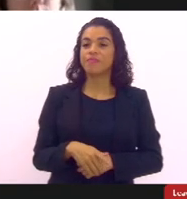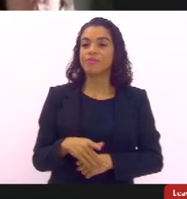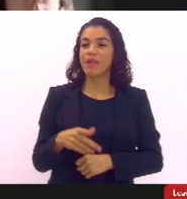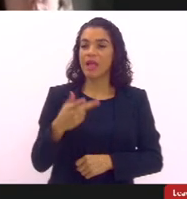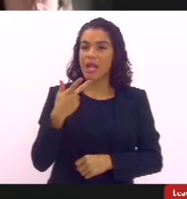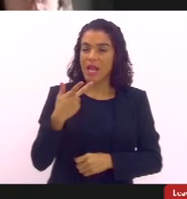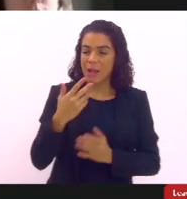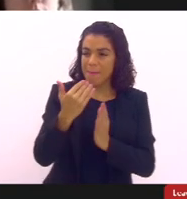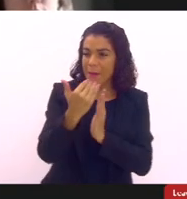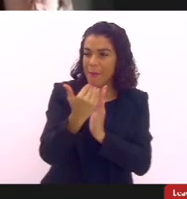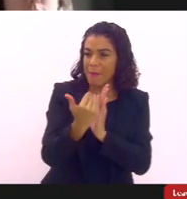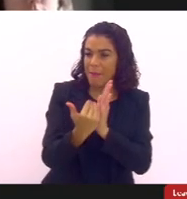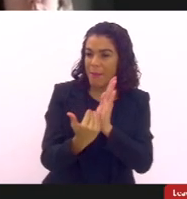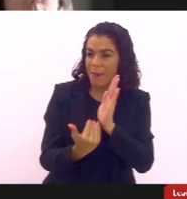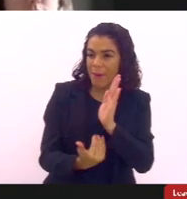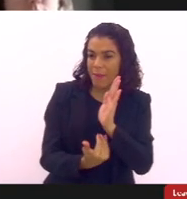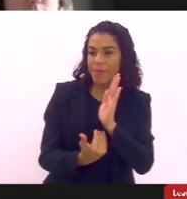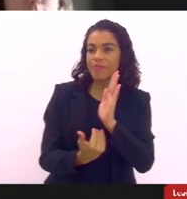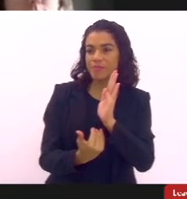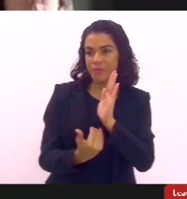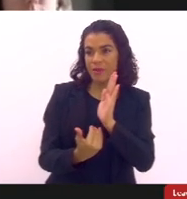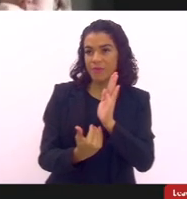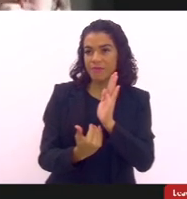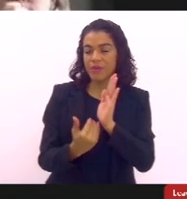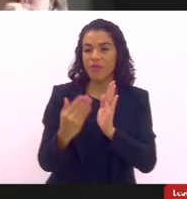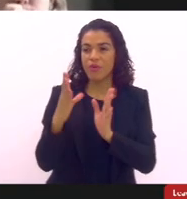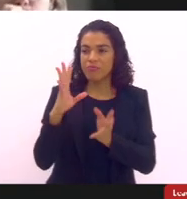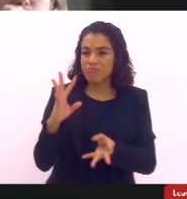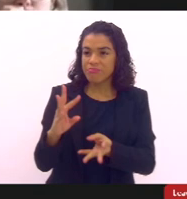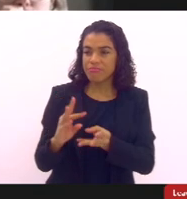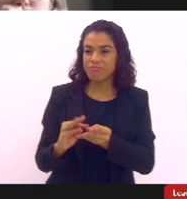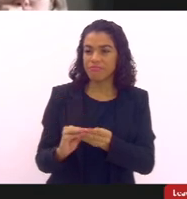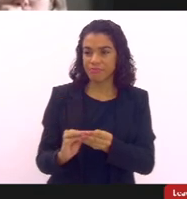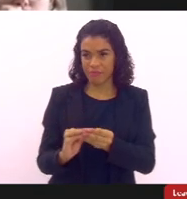trouxe alguns questionamentos que eu vou rapidamente